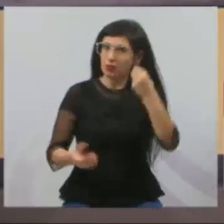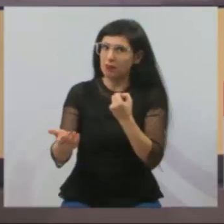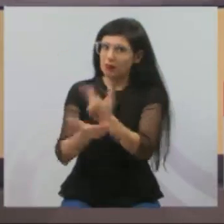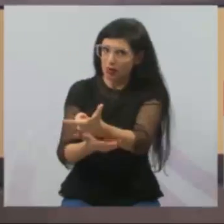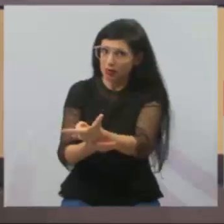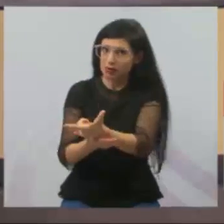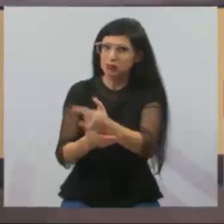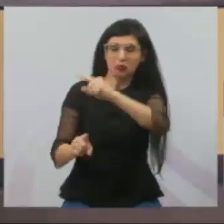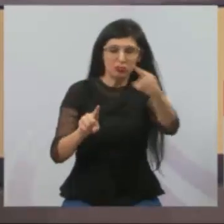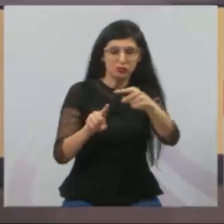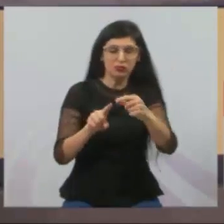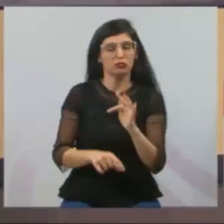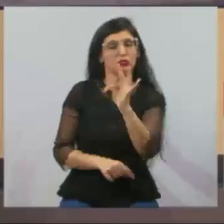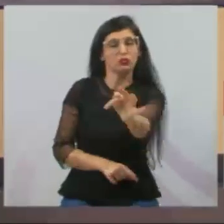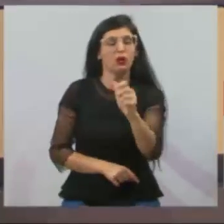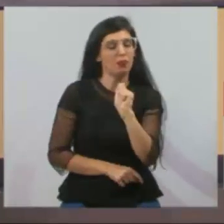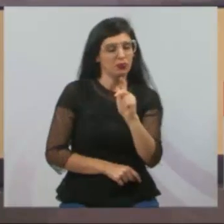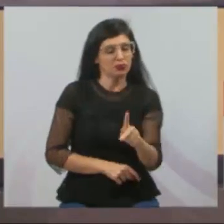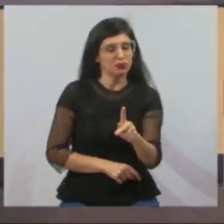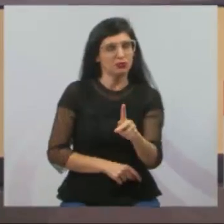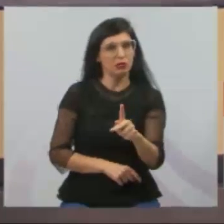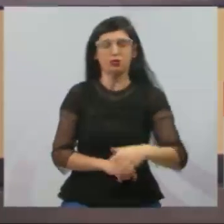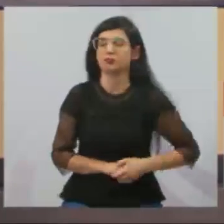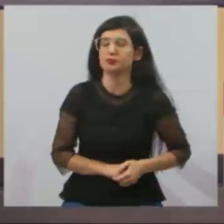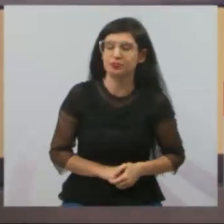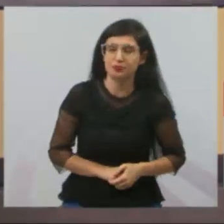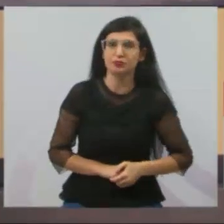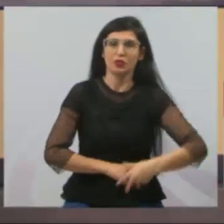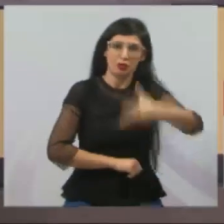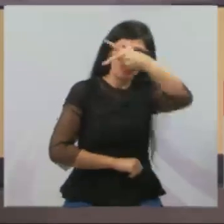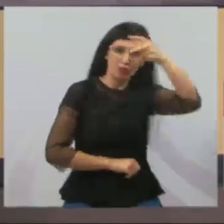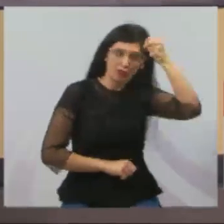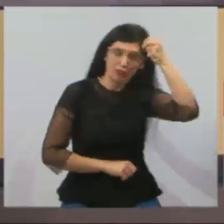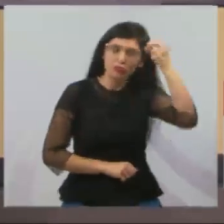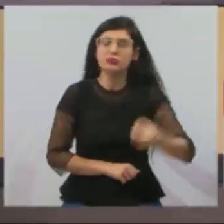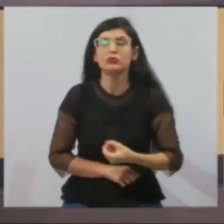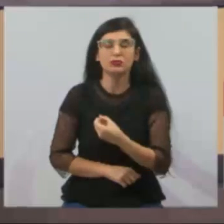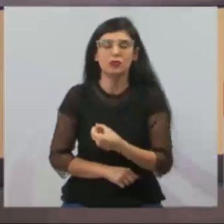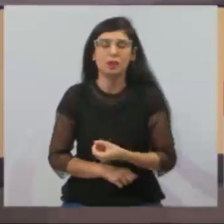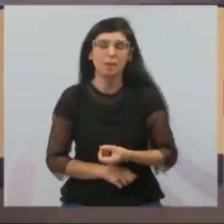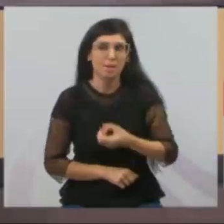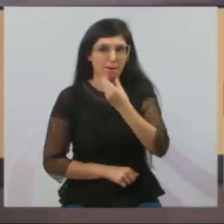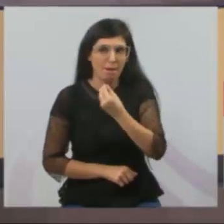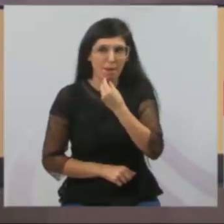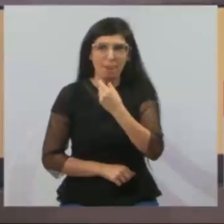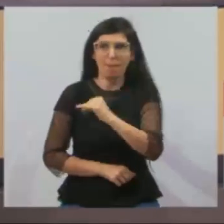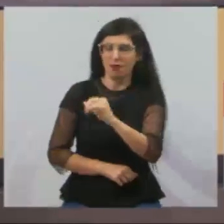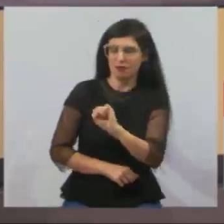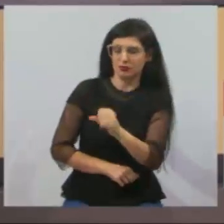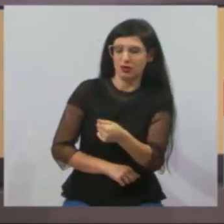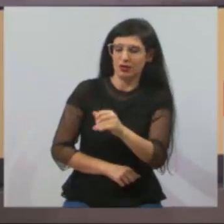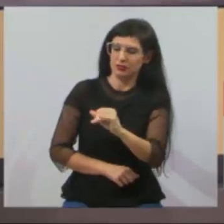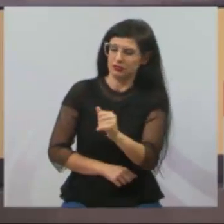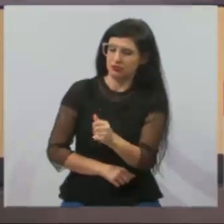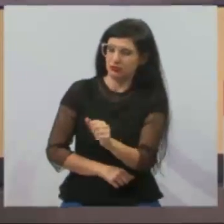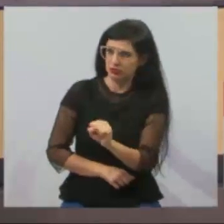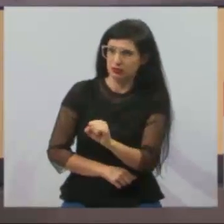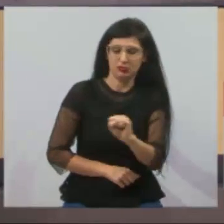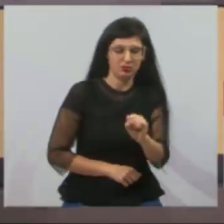outras providências. Autoria: Prefeito Municipal Isaías José de